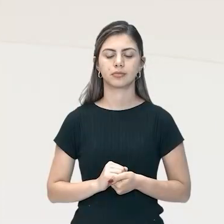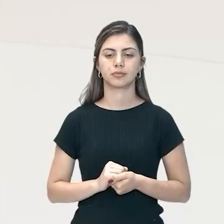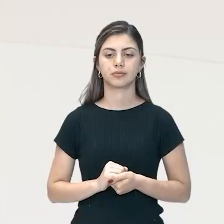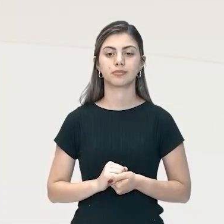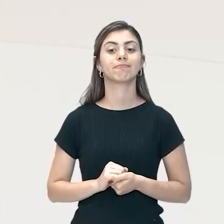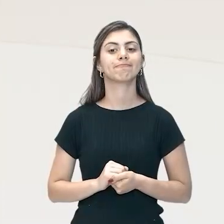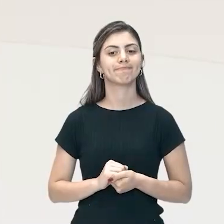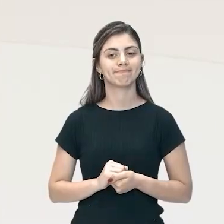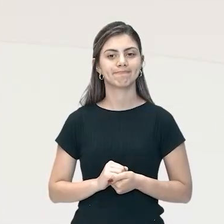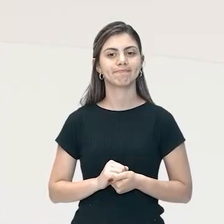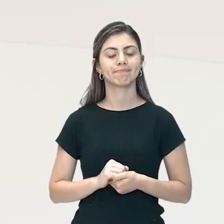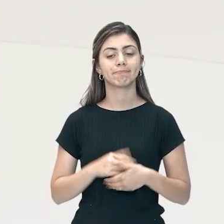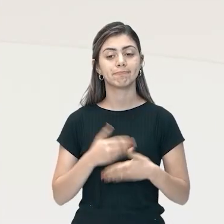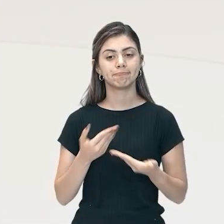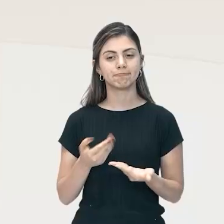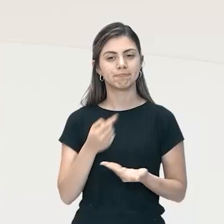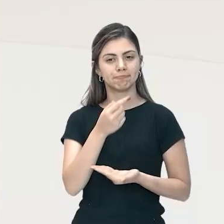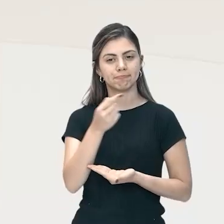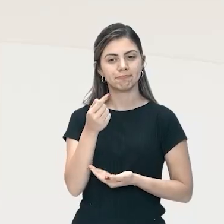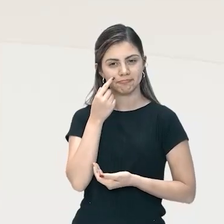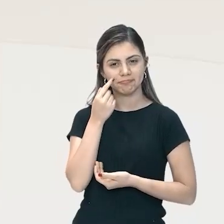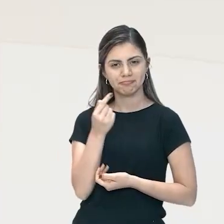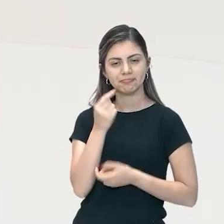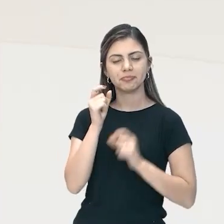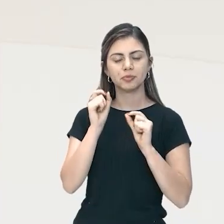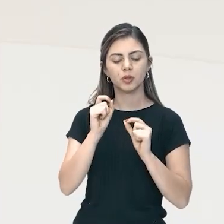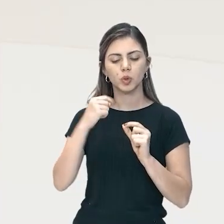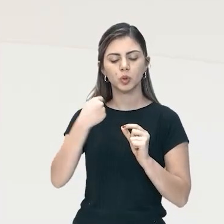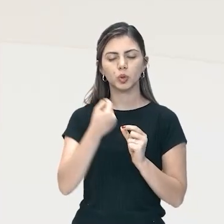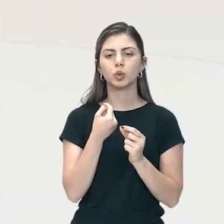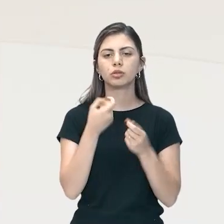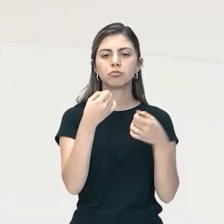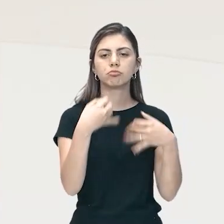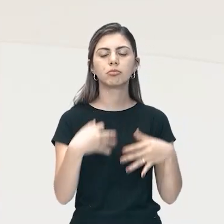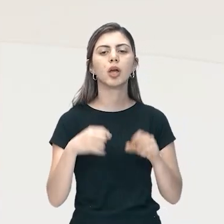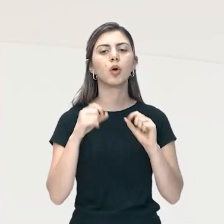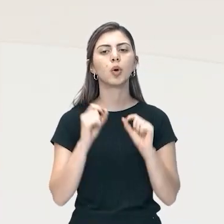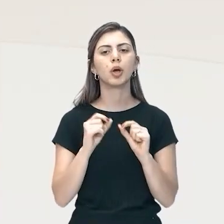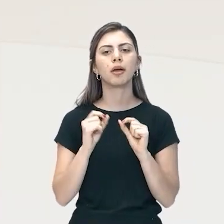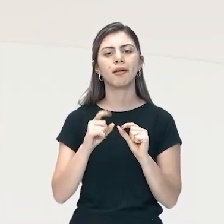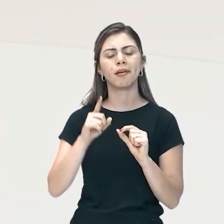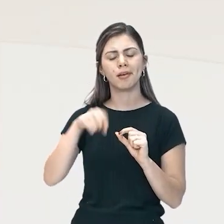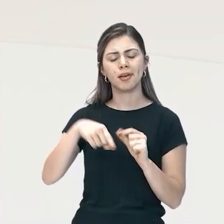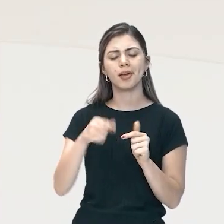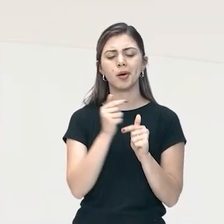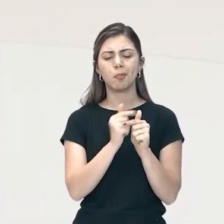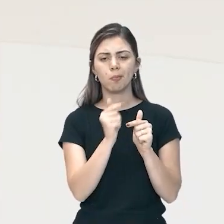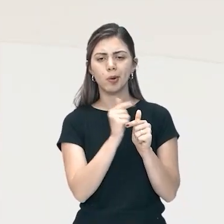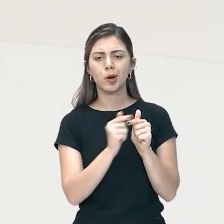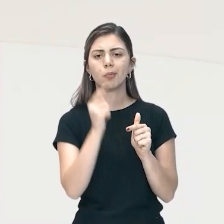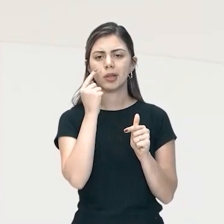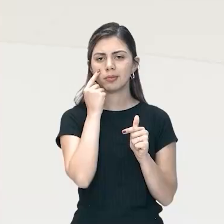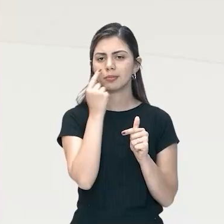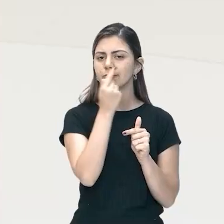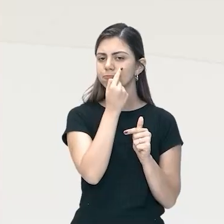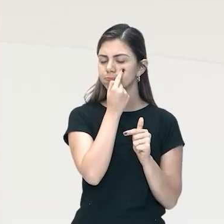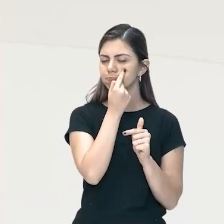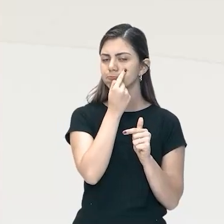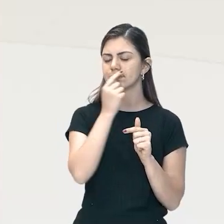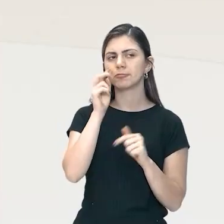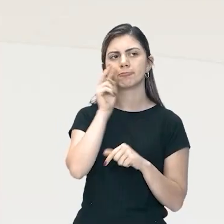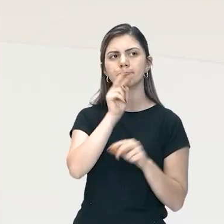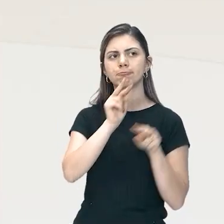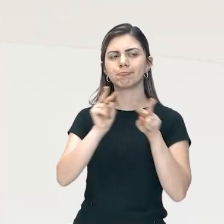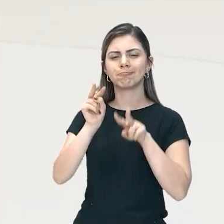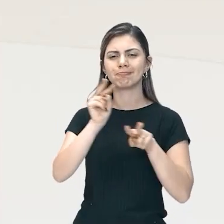E como vocês viram, nós vamos falar sobre os problemas e os defeitos da visão. E